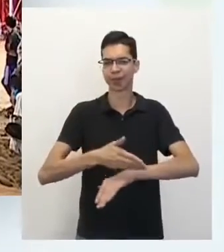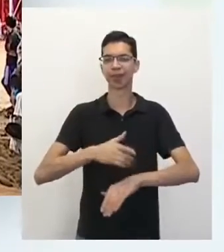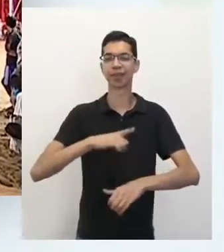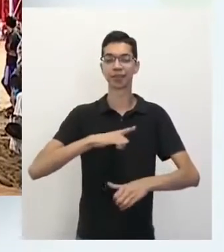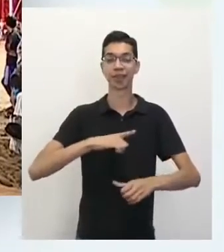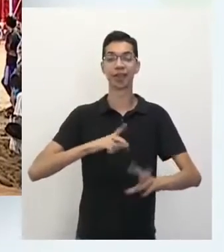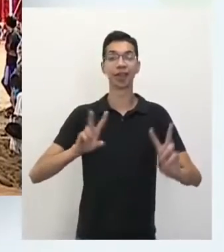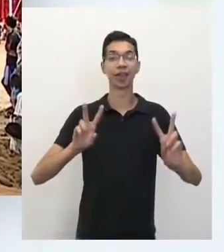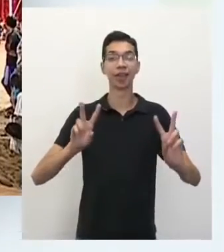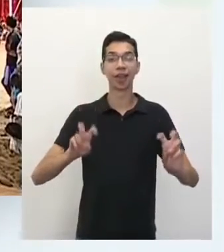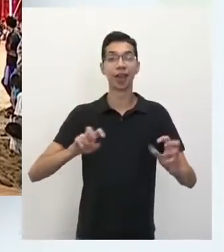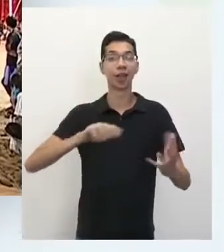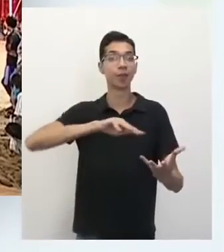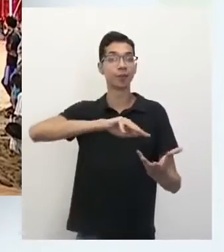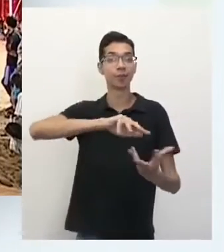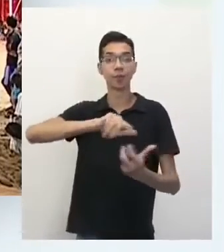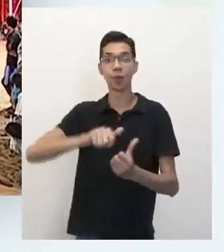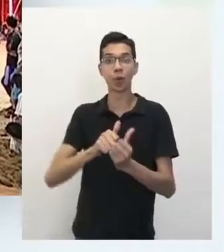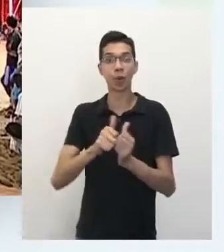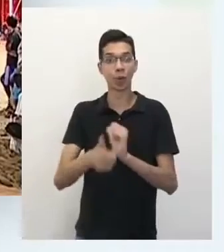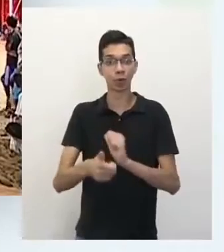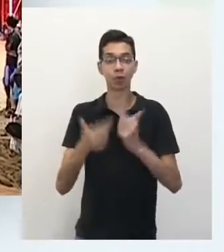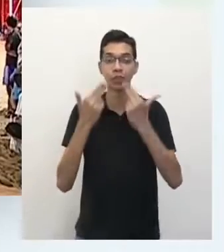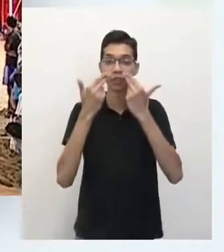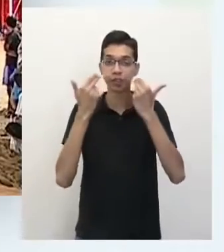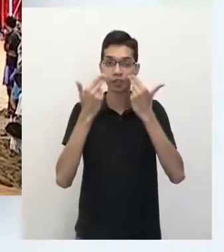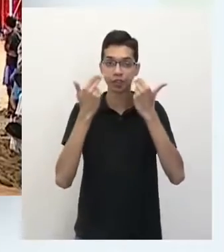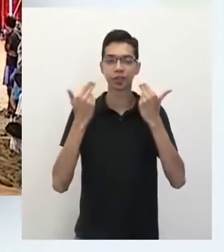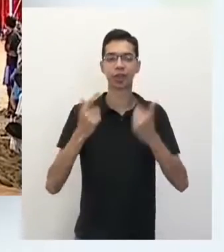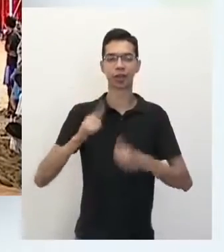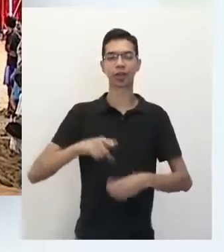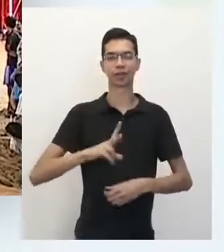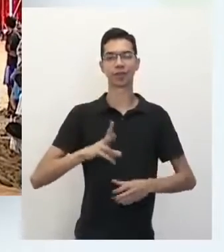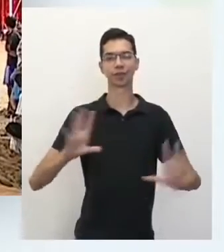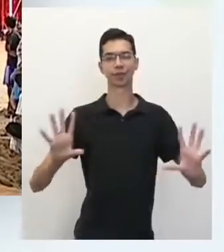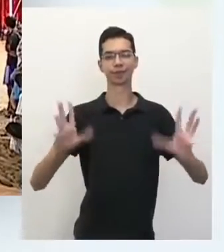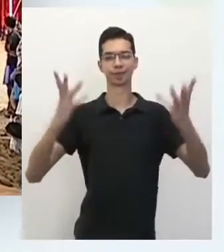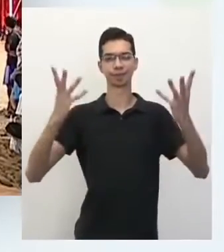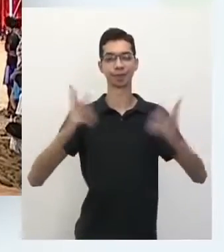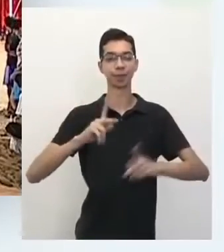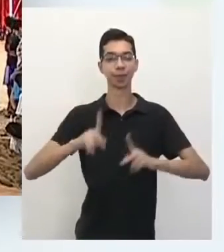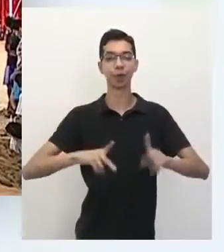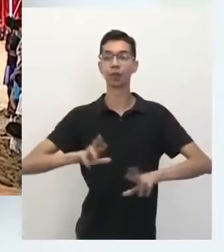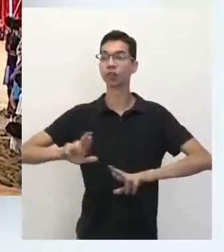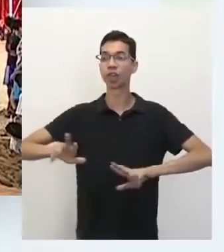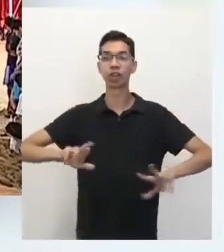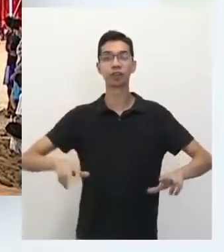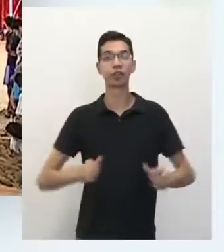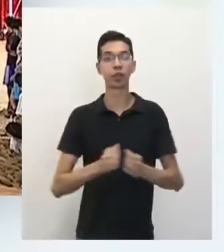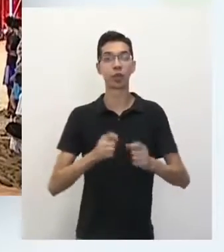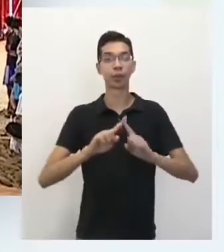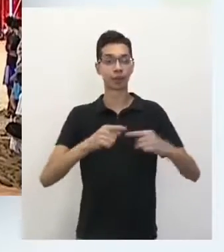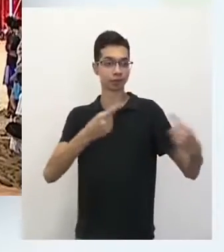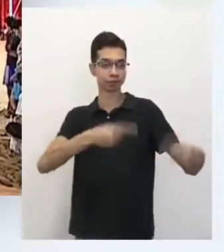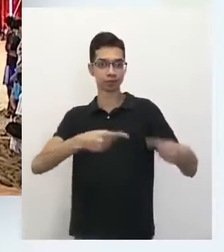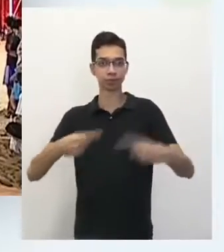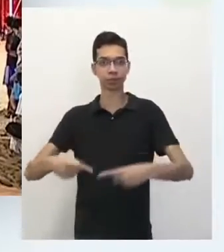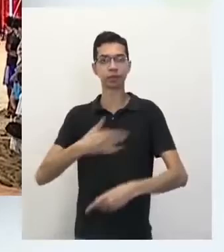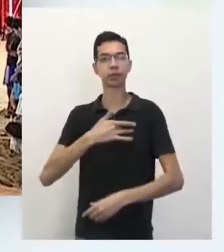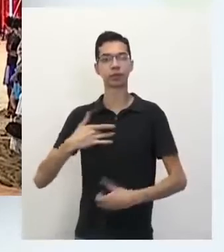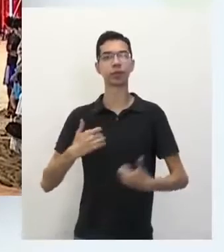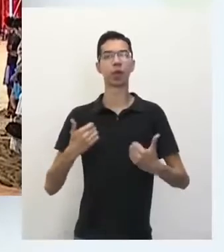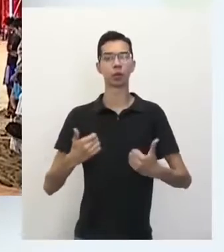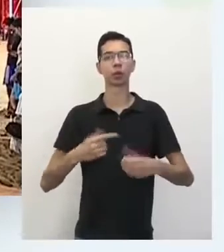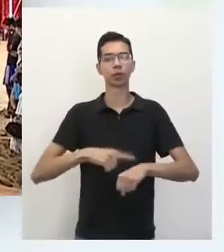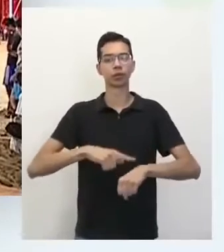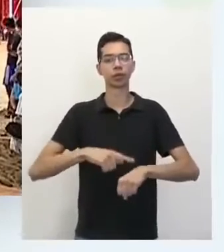lugar. A ideia é celebrar, é promover a integração entre tantos povos diferentes, mas aquela disputa saudável na hora da partida faz